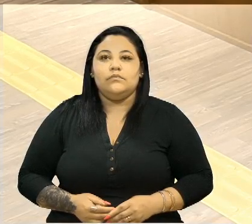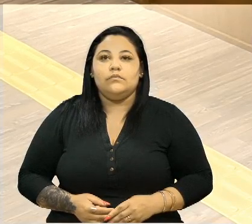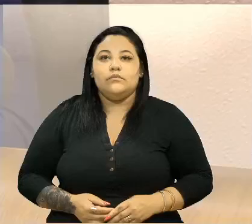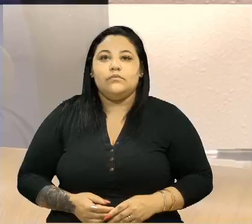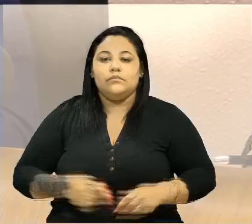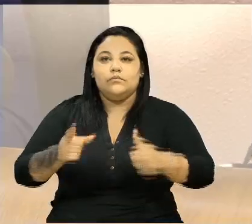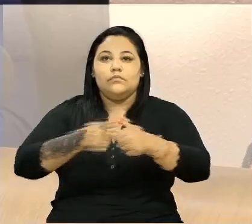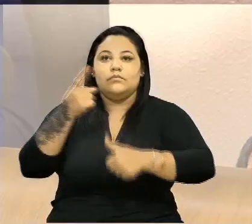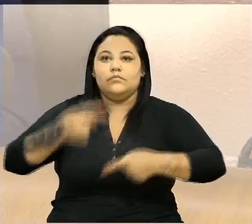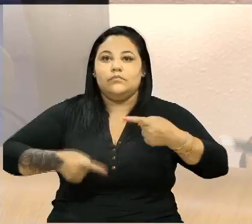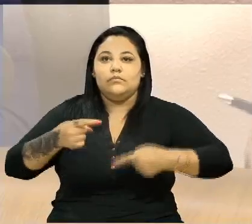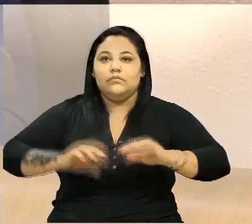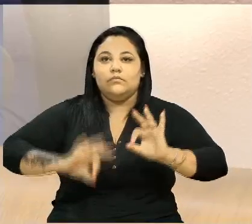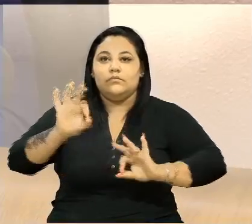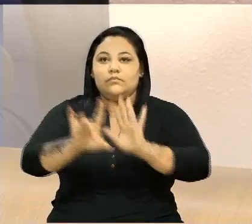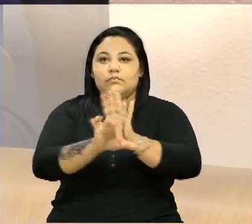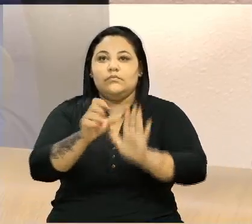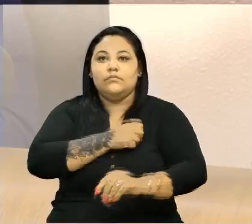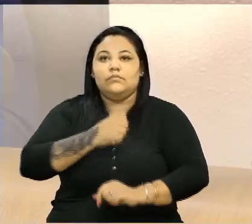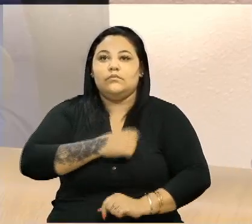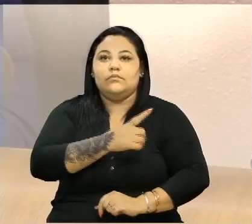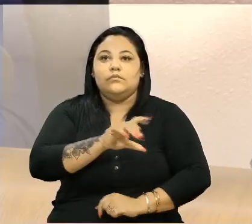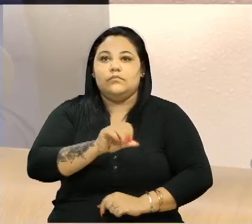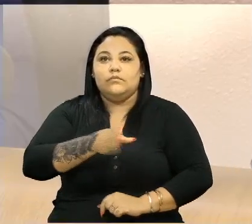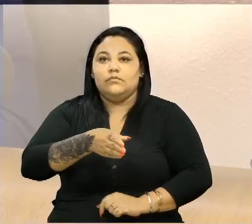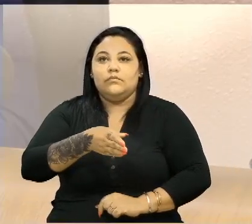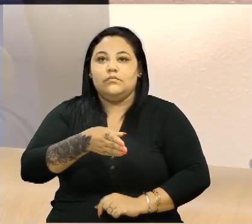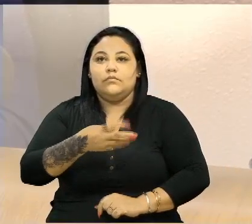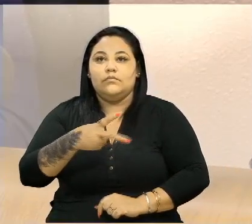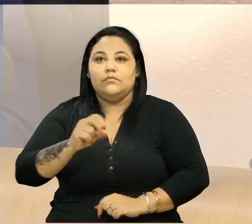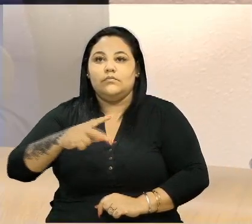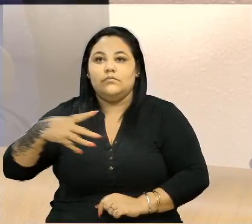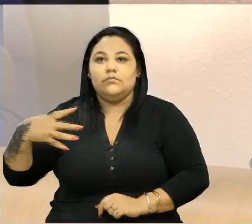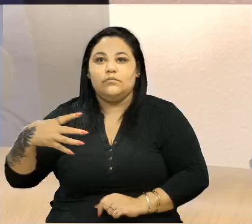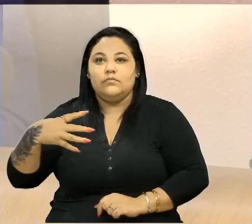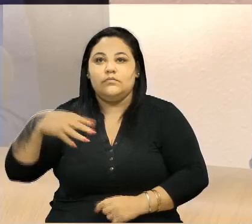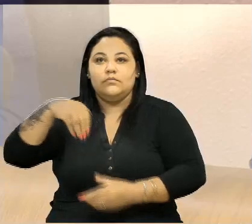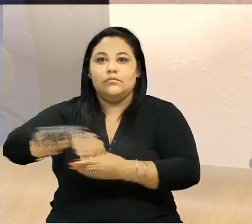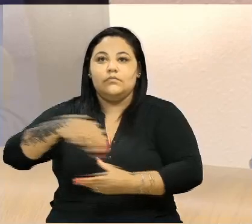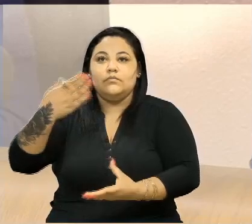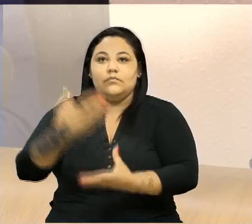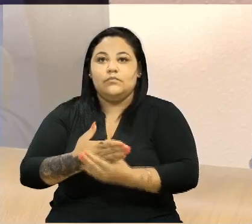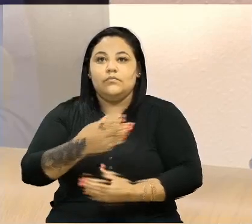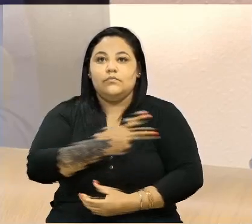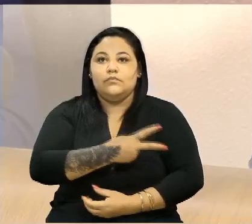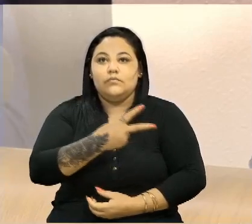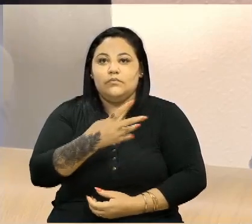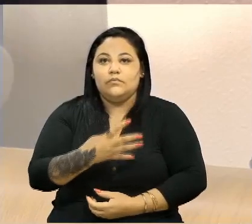Em primeira discussão, projeto de lei número 190/2024, contido no processo número